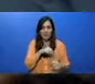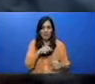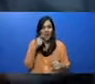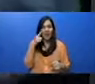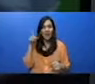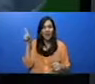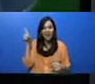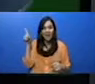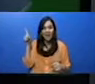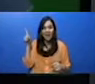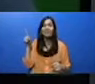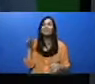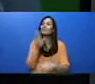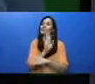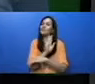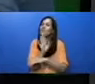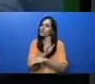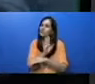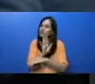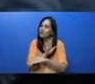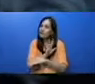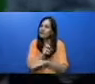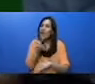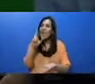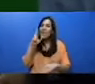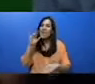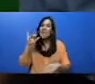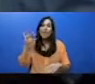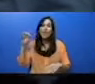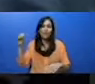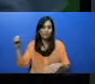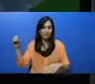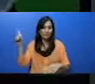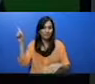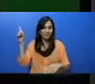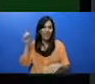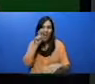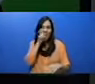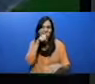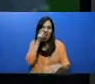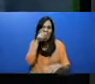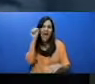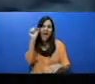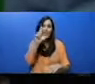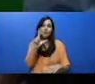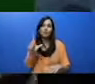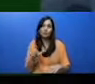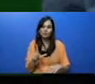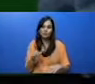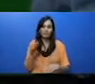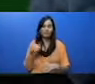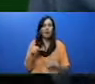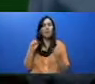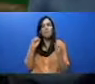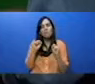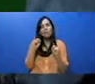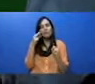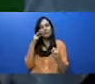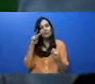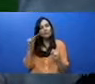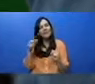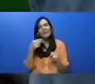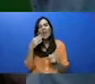filme, O Rio, que fala da Blue, ararinha azul, tá? Está bem dentro do tema da nossa aula. Quem quiser, vale a